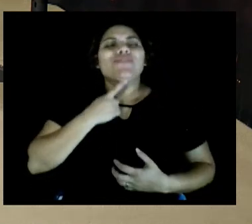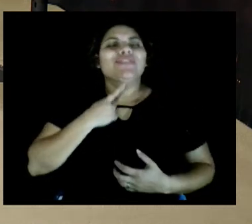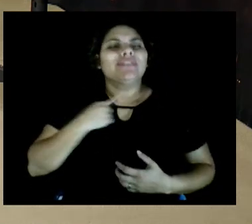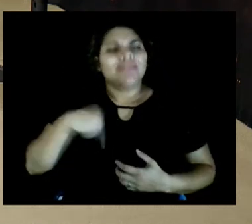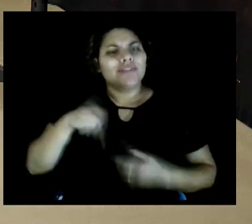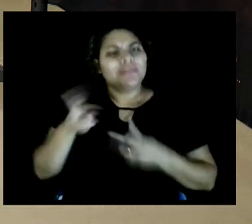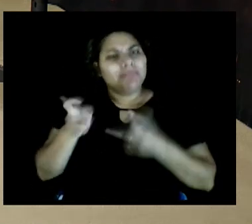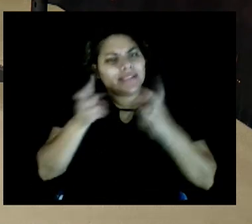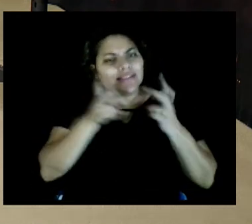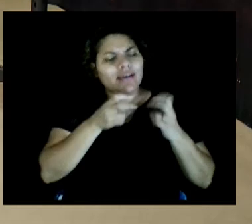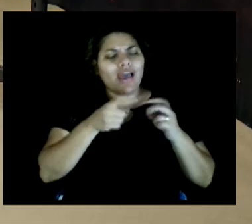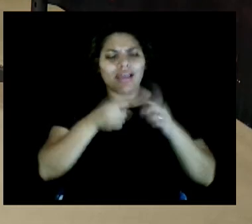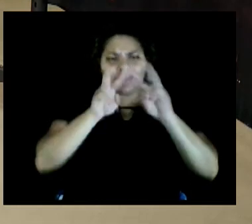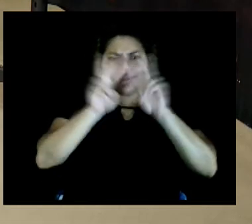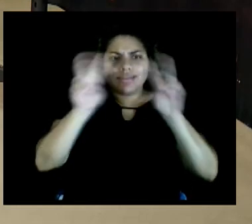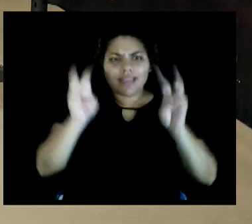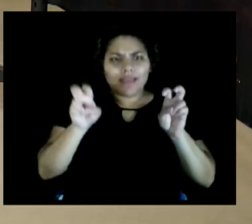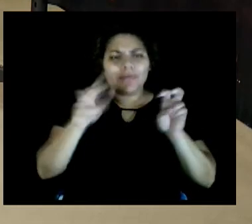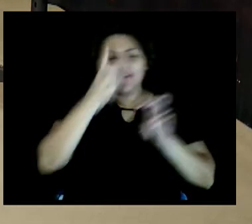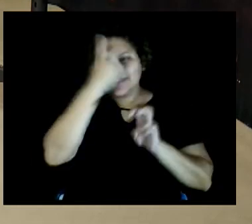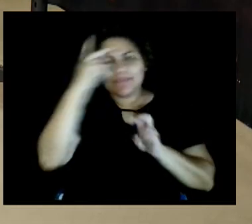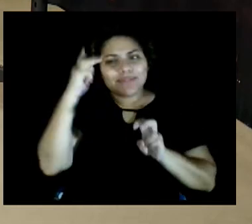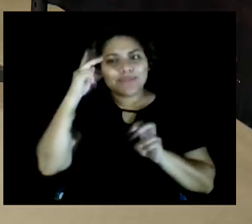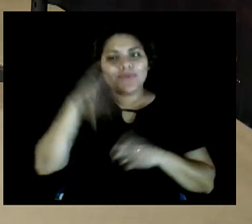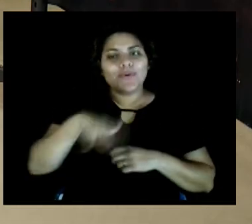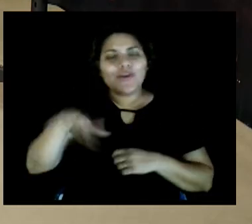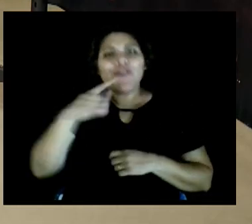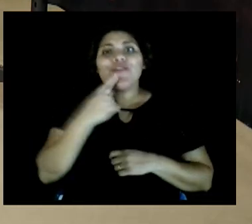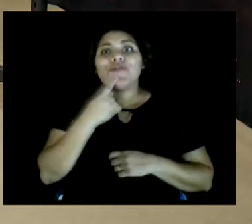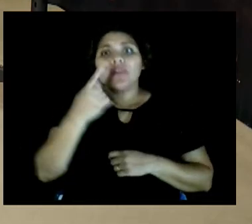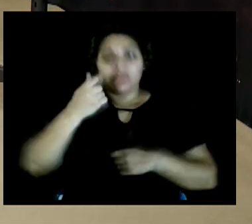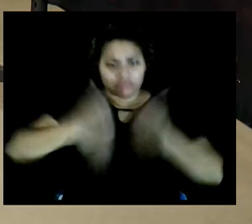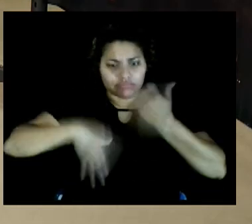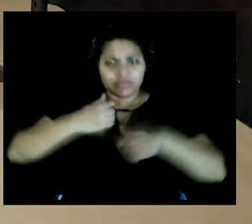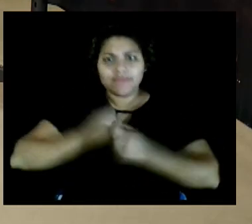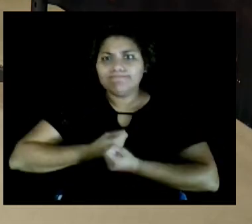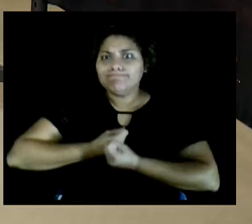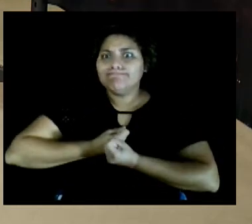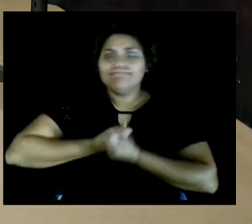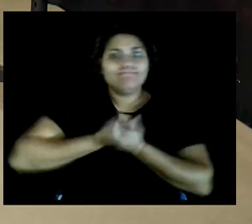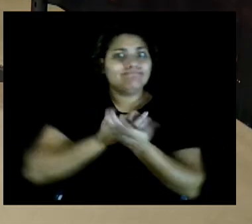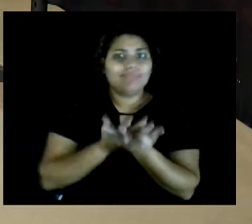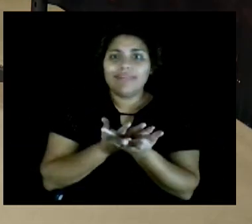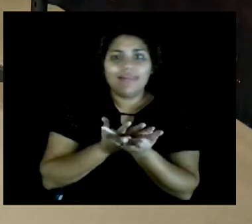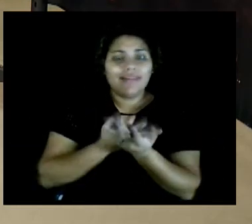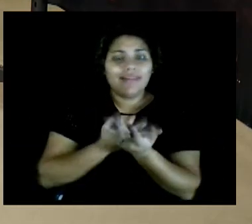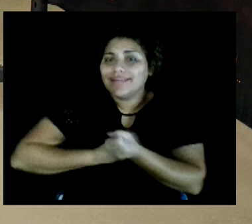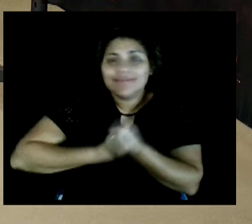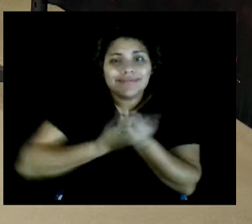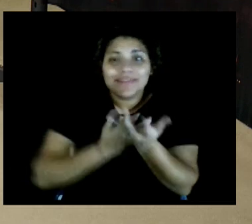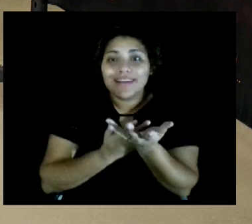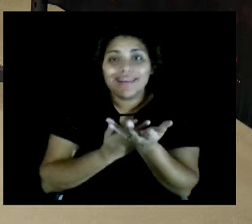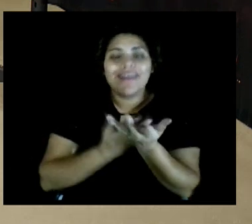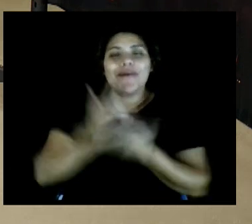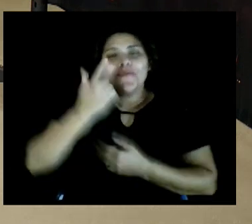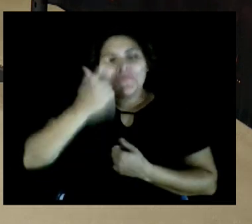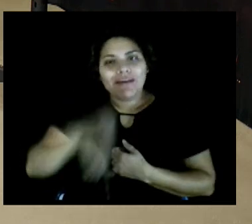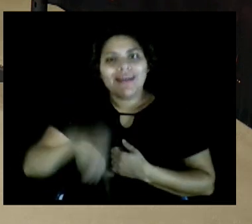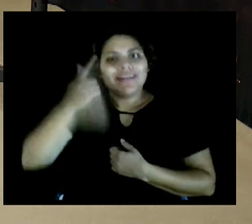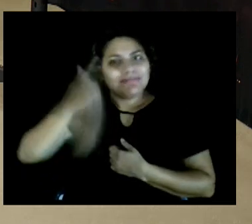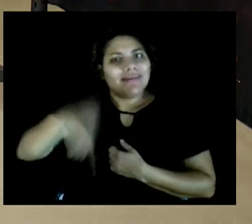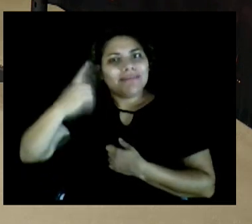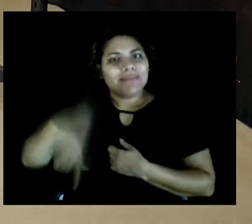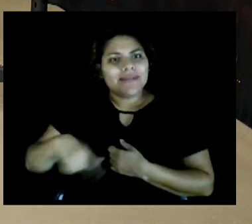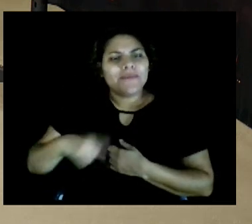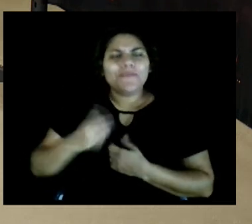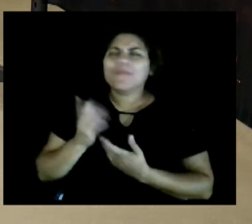tema, as pessoas, elas falam, elas põem para fora, elas expressam mais, né? Doutora Priscila,